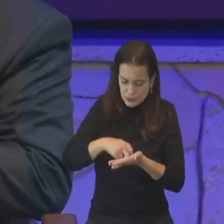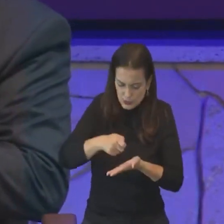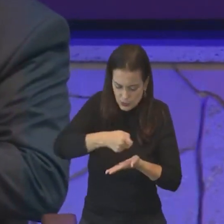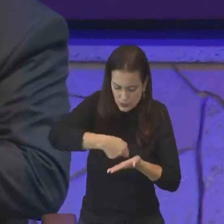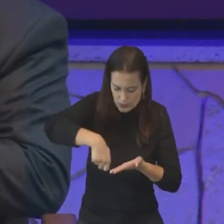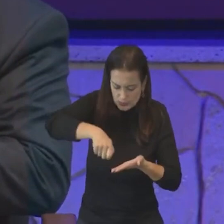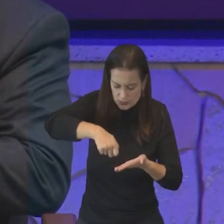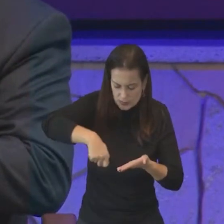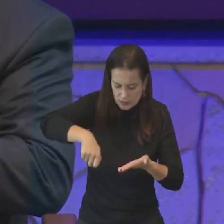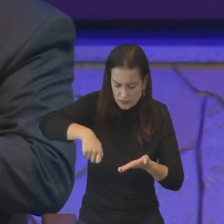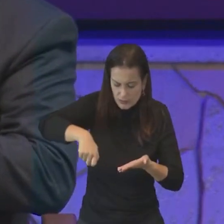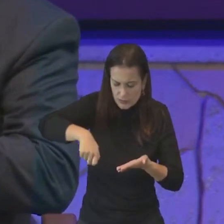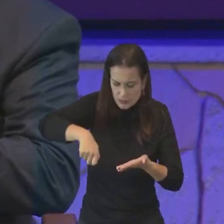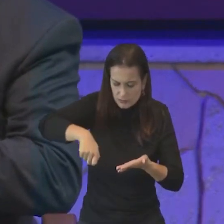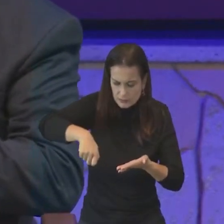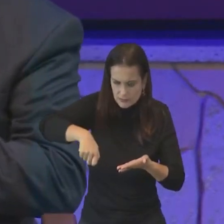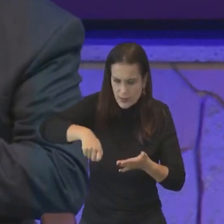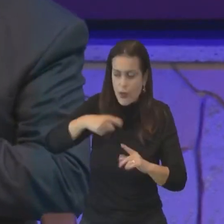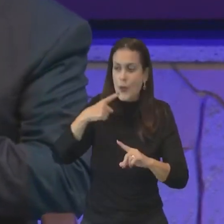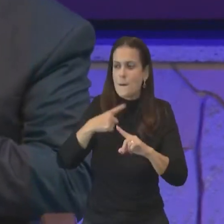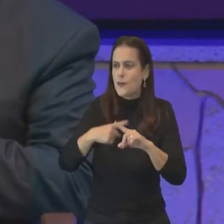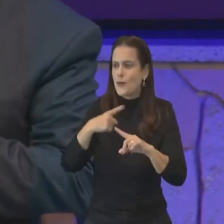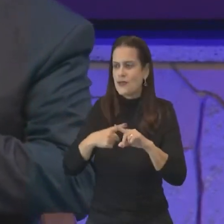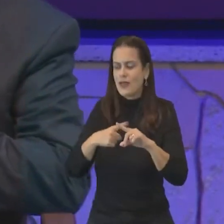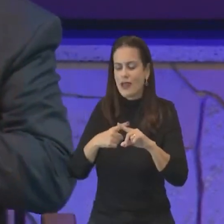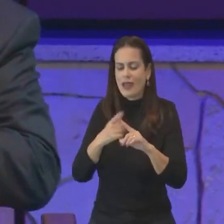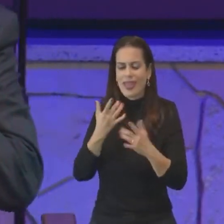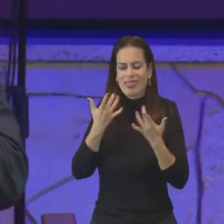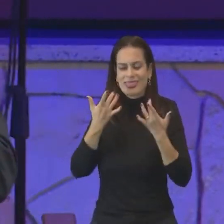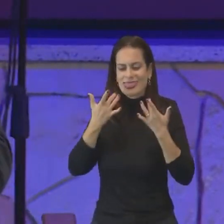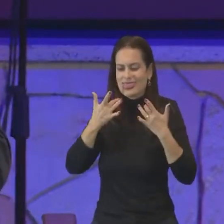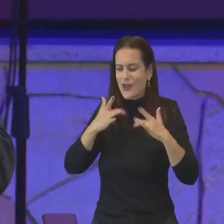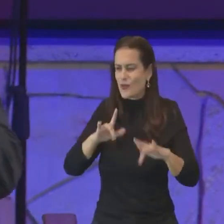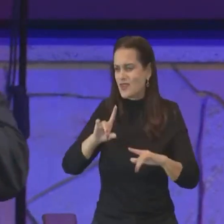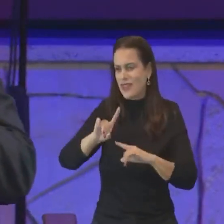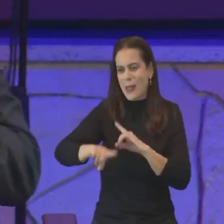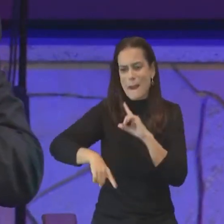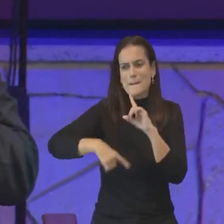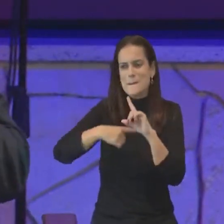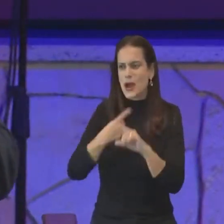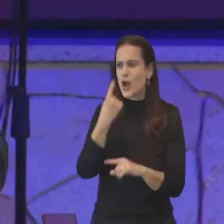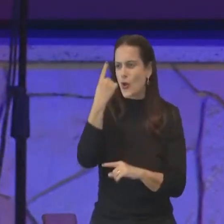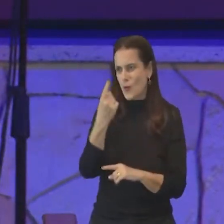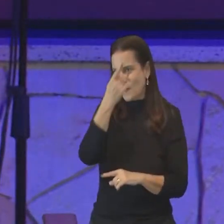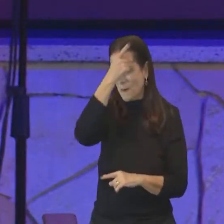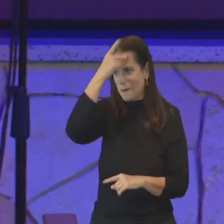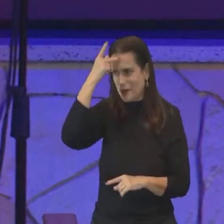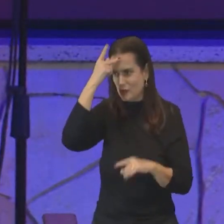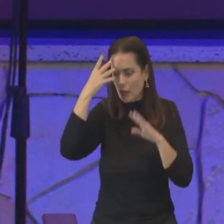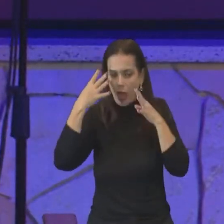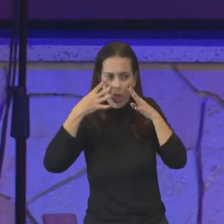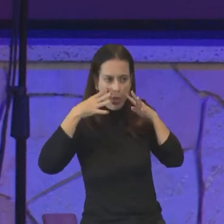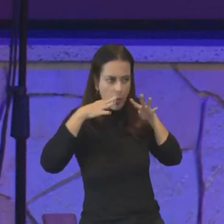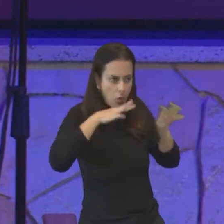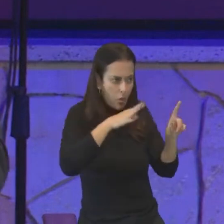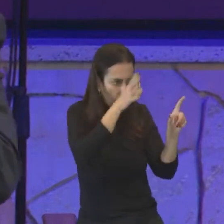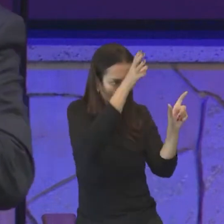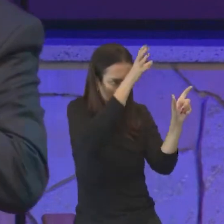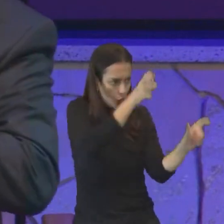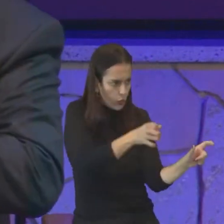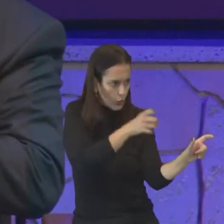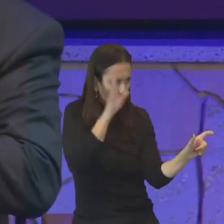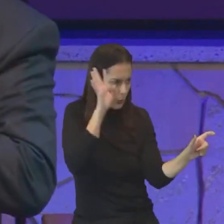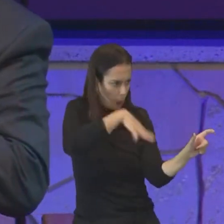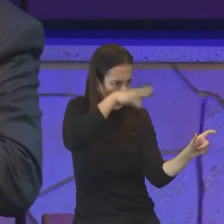começou a escrever, porque ele não queria ser mais um daqueles que olhavam para aquela mulher com o olhar